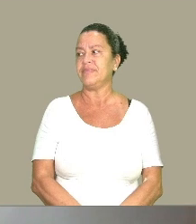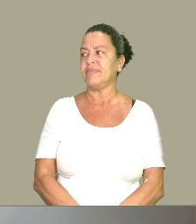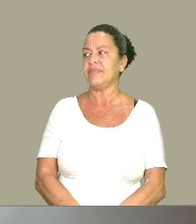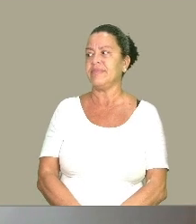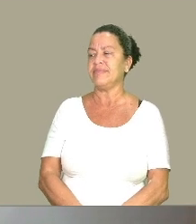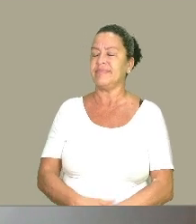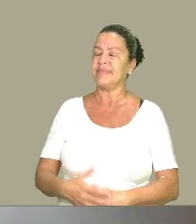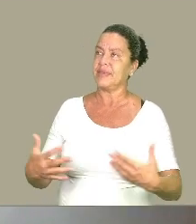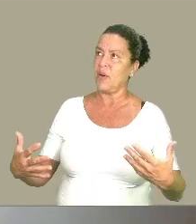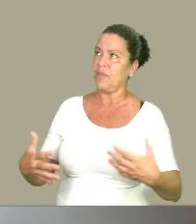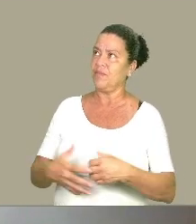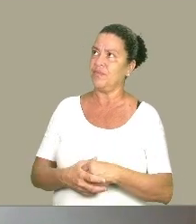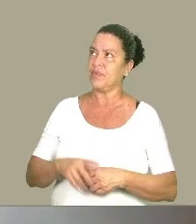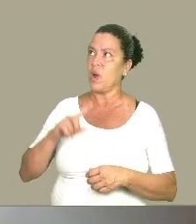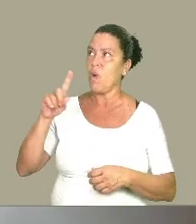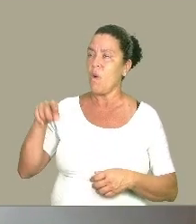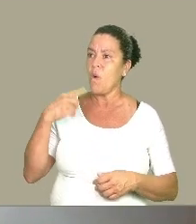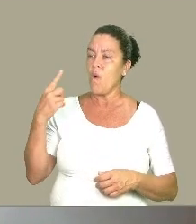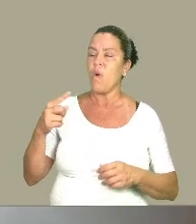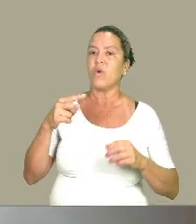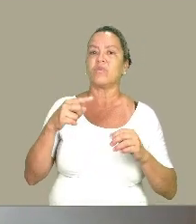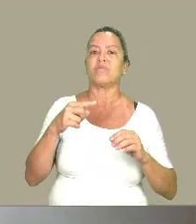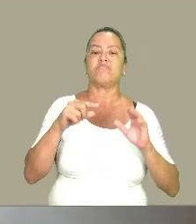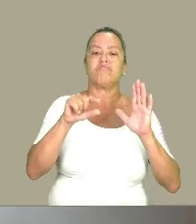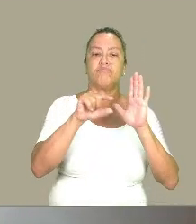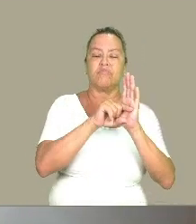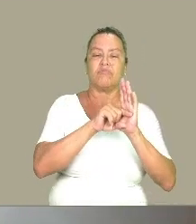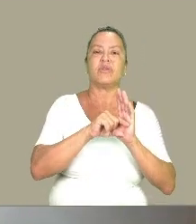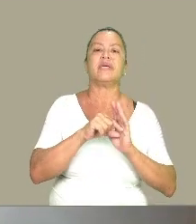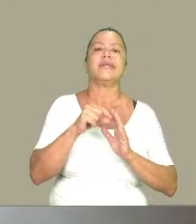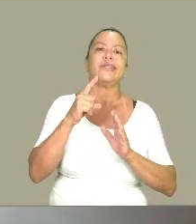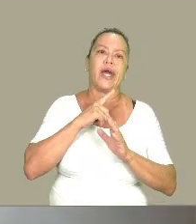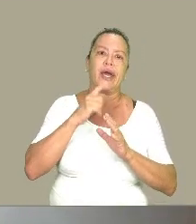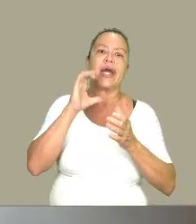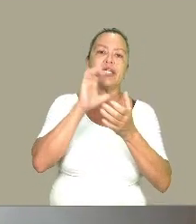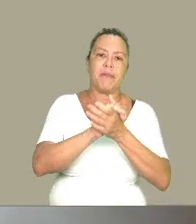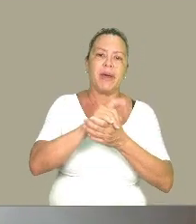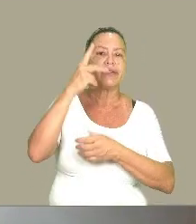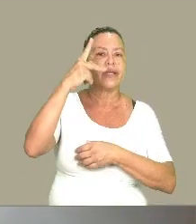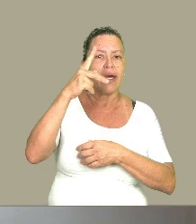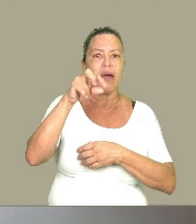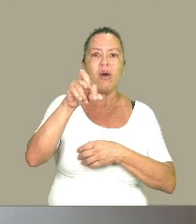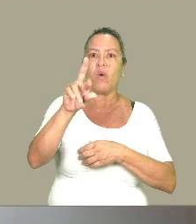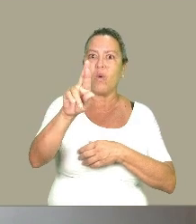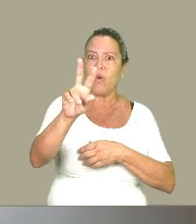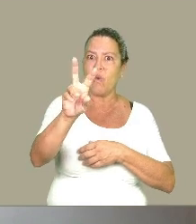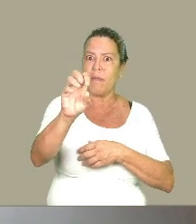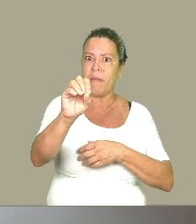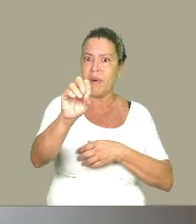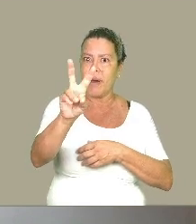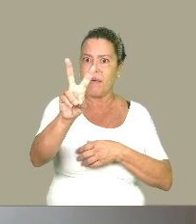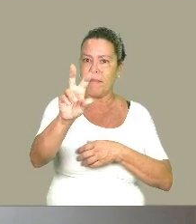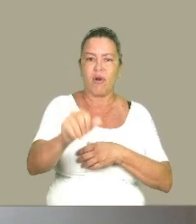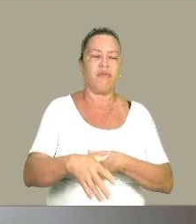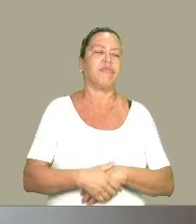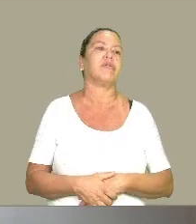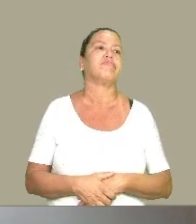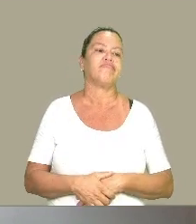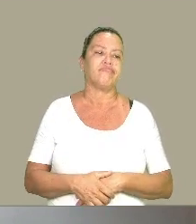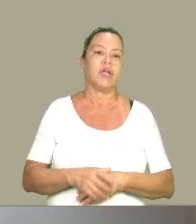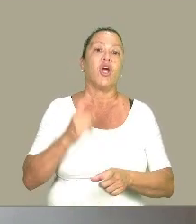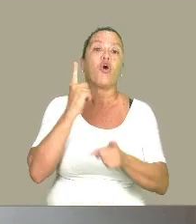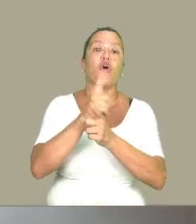Muito bem, uma outra classificação são os casamentos provacionais, né? Um reencontro de almas para